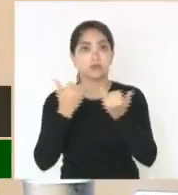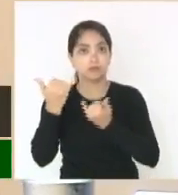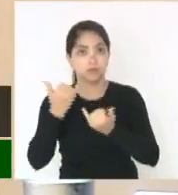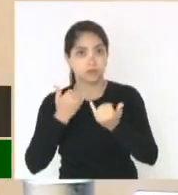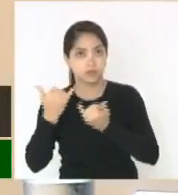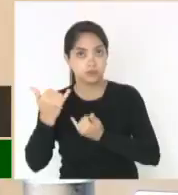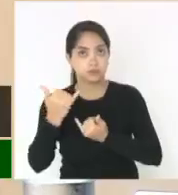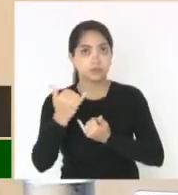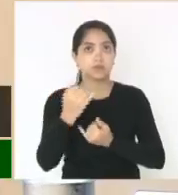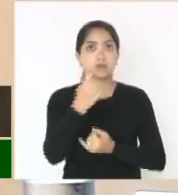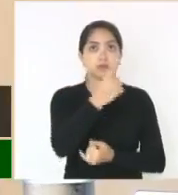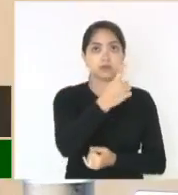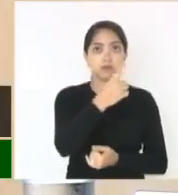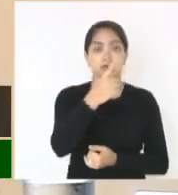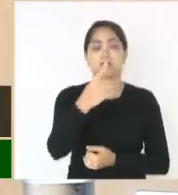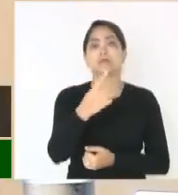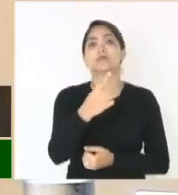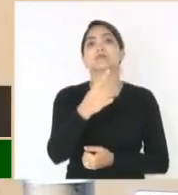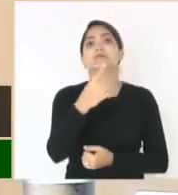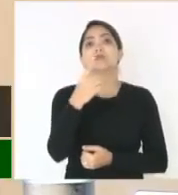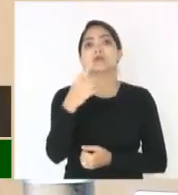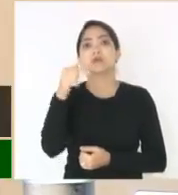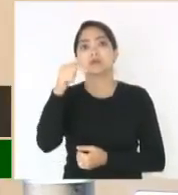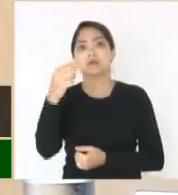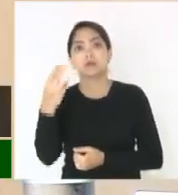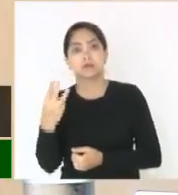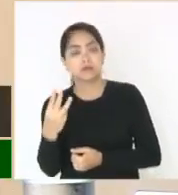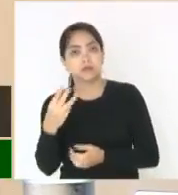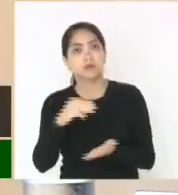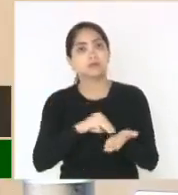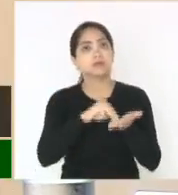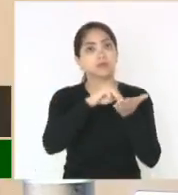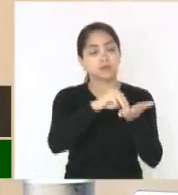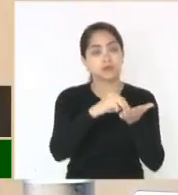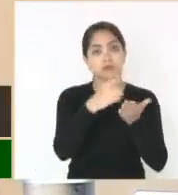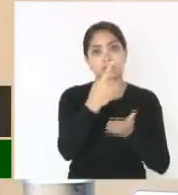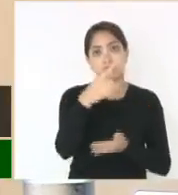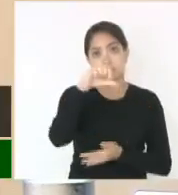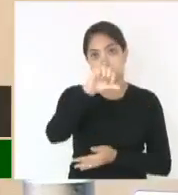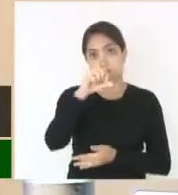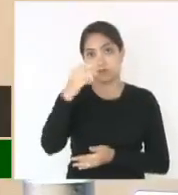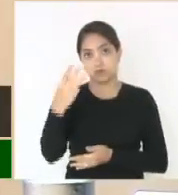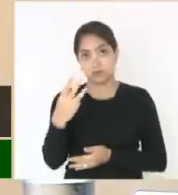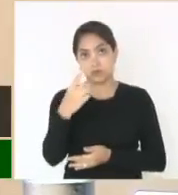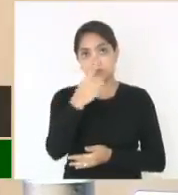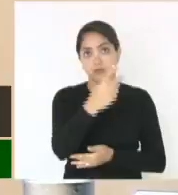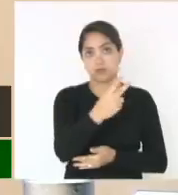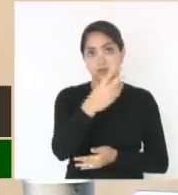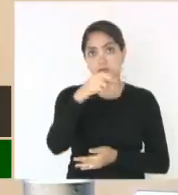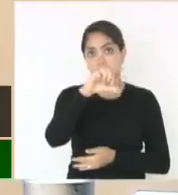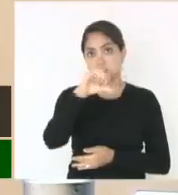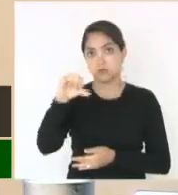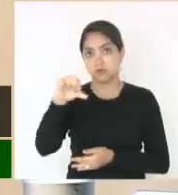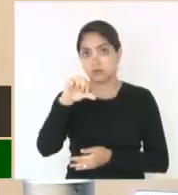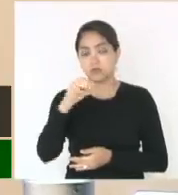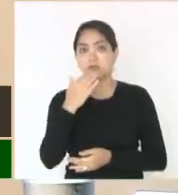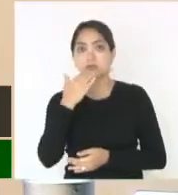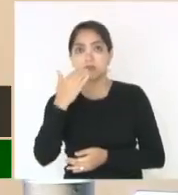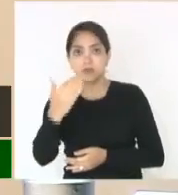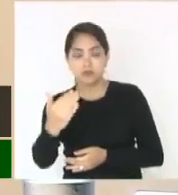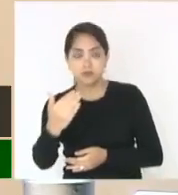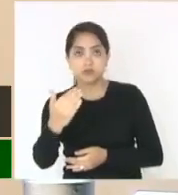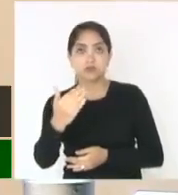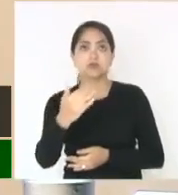número 173, as moções de número 296, 299, bem como os requerimentos de